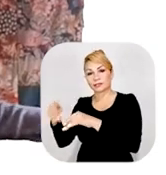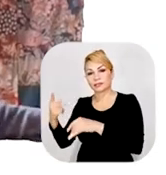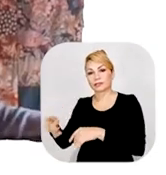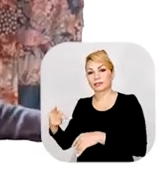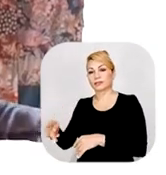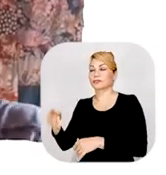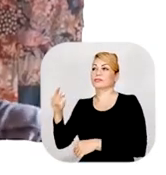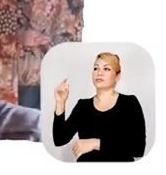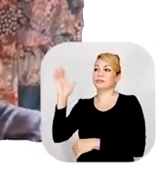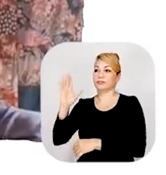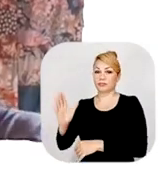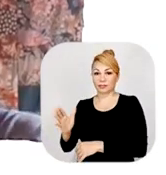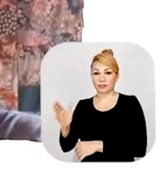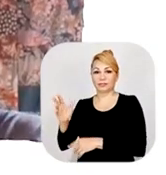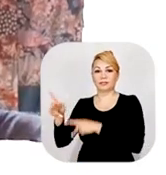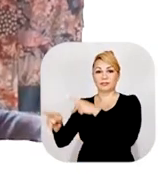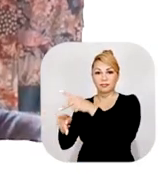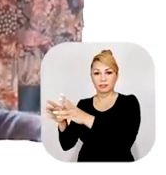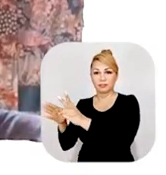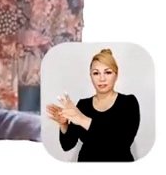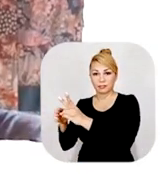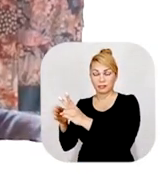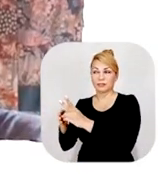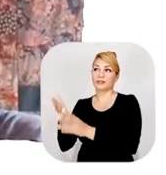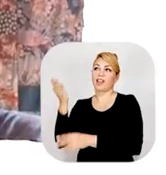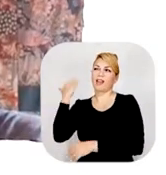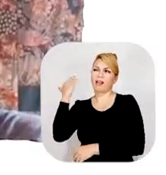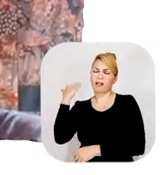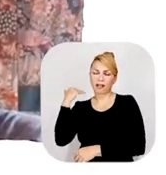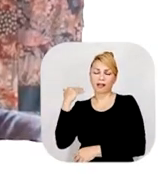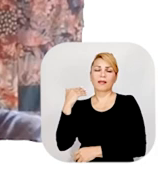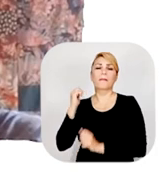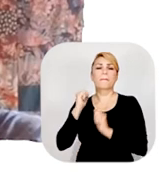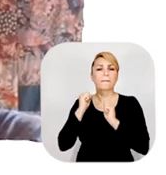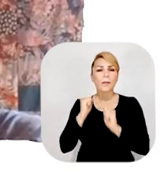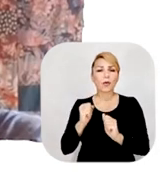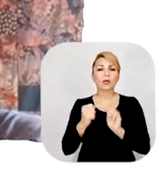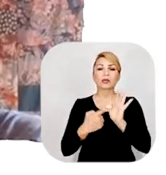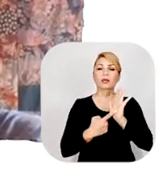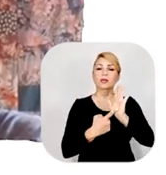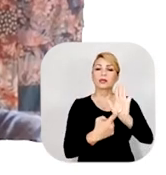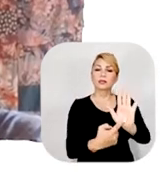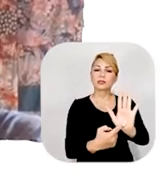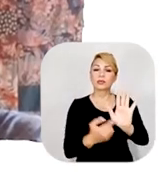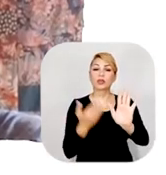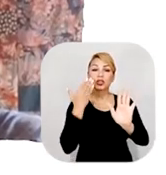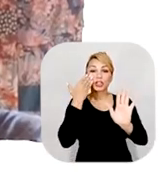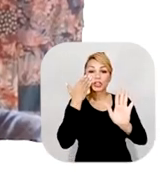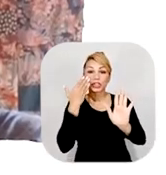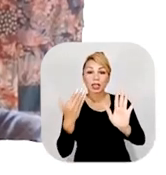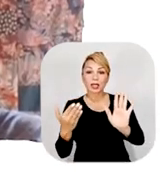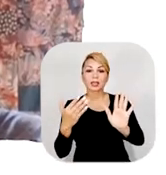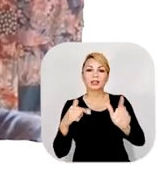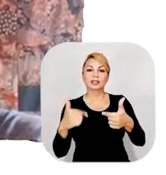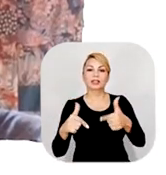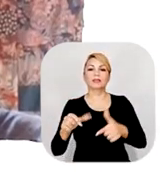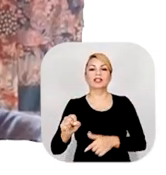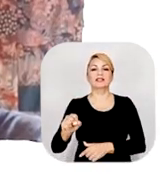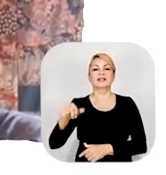para dar uma ideia da dimensão desse trabalho do Snetlag, e também